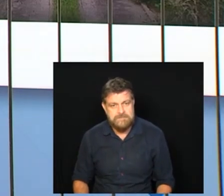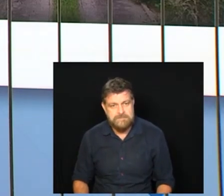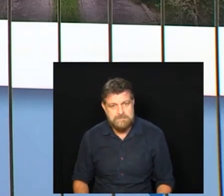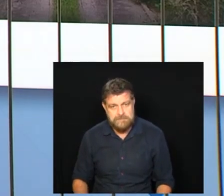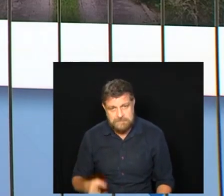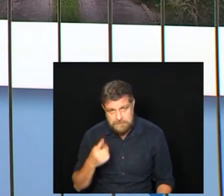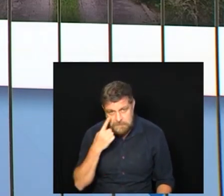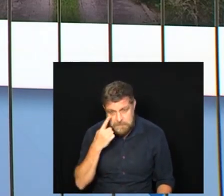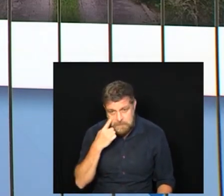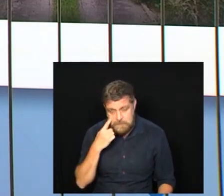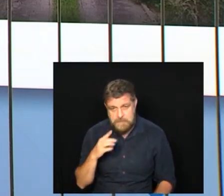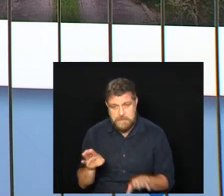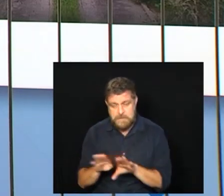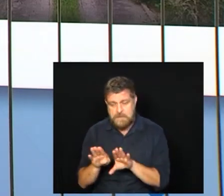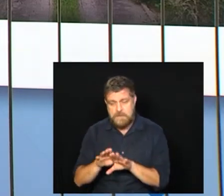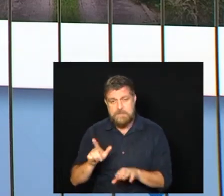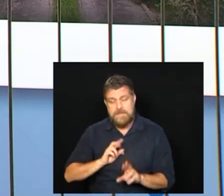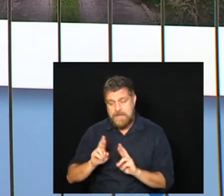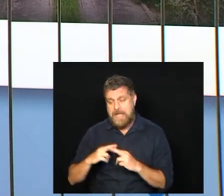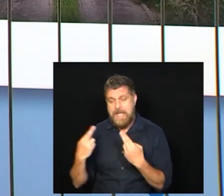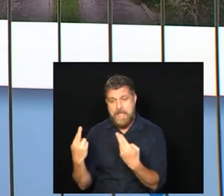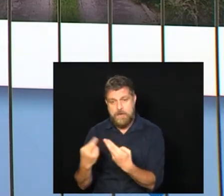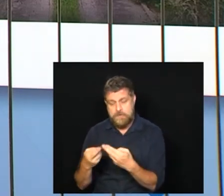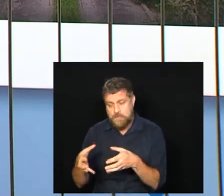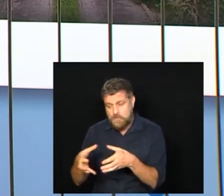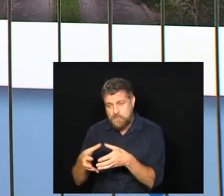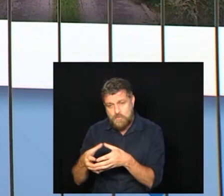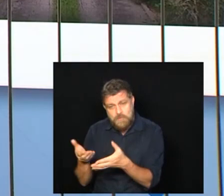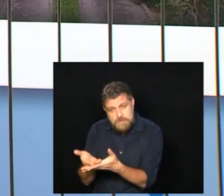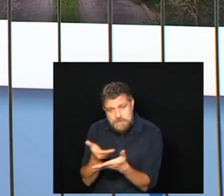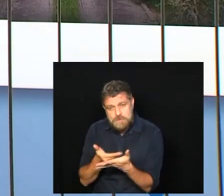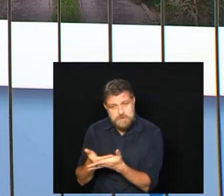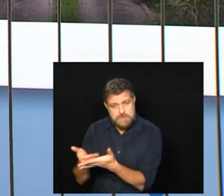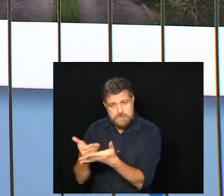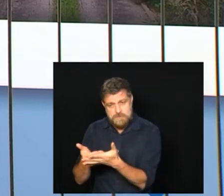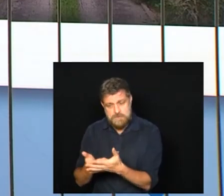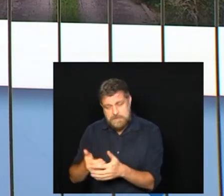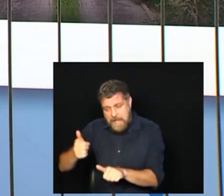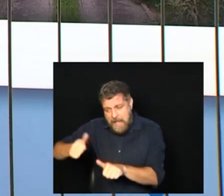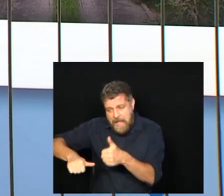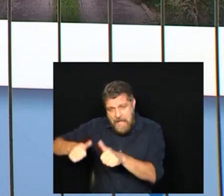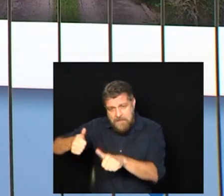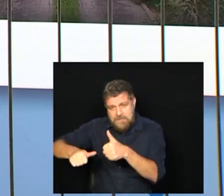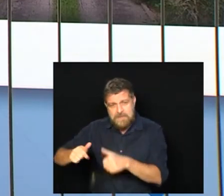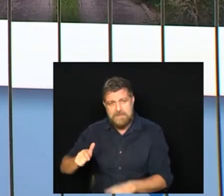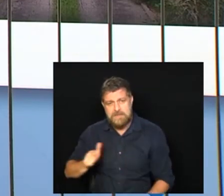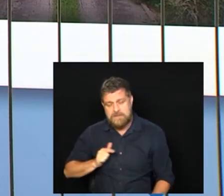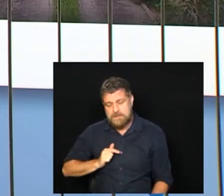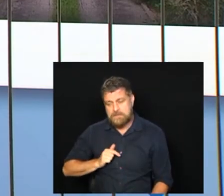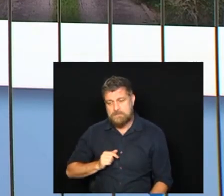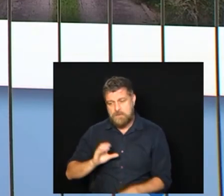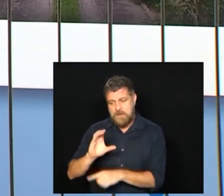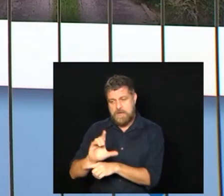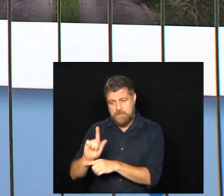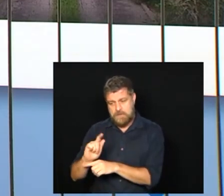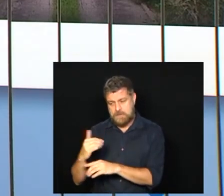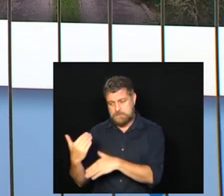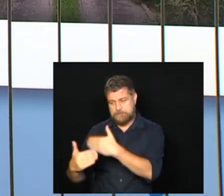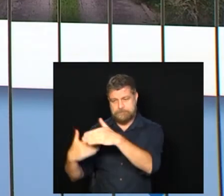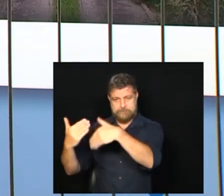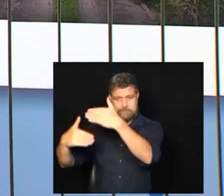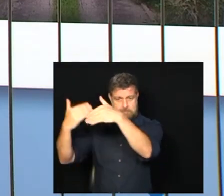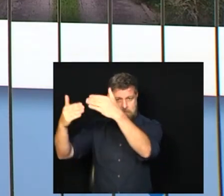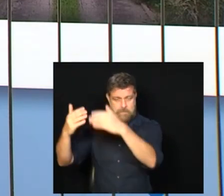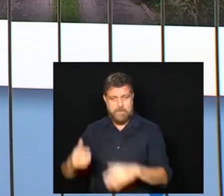Olha, e também teve reunião da Comissão Especial de Estudos que analisa o desenvolvimento do Campo